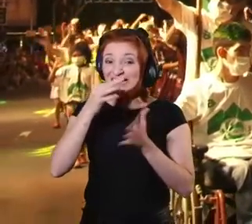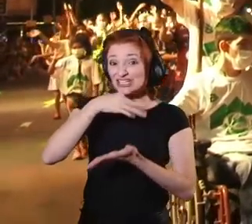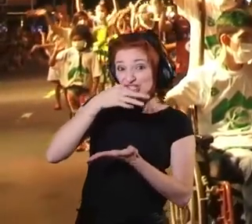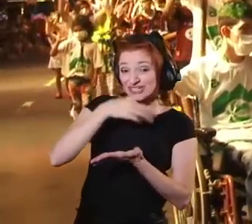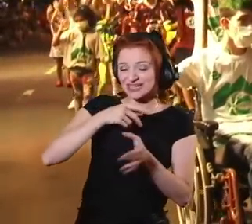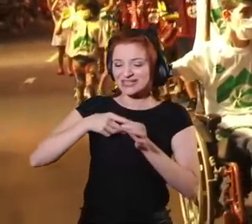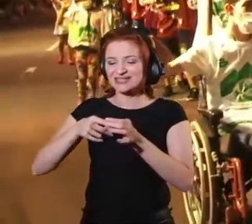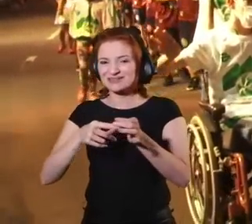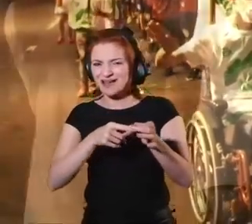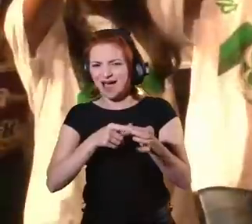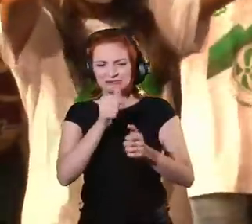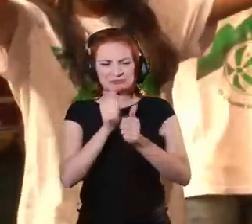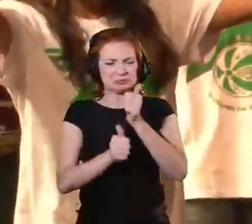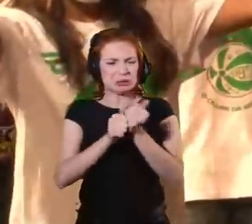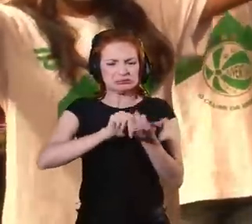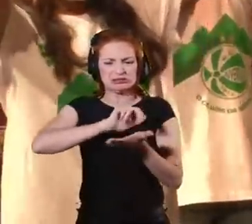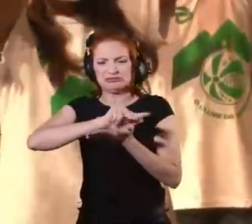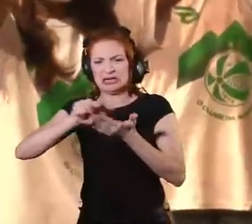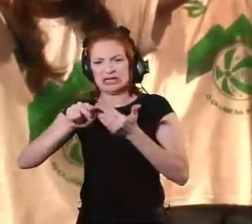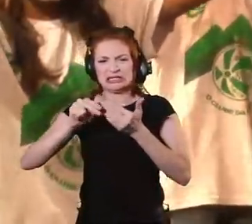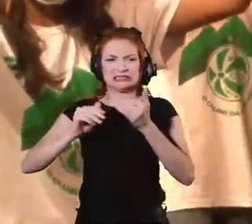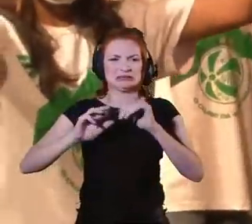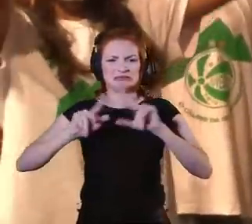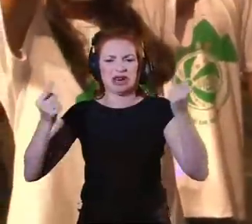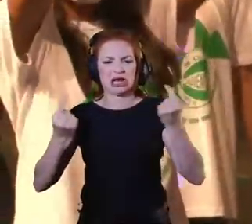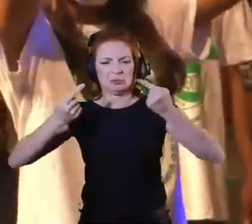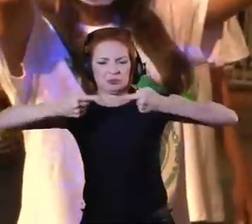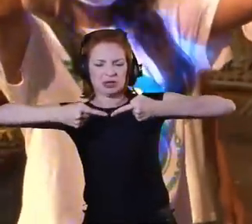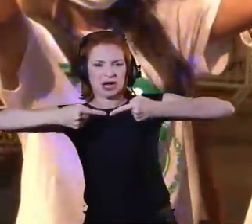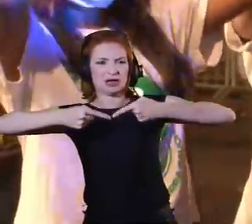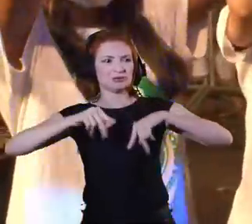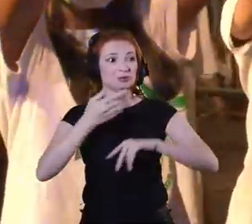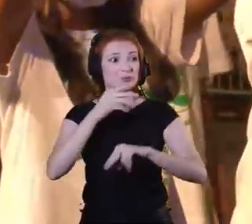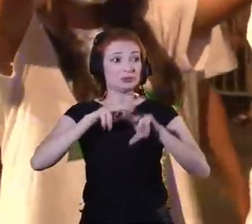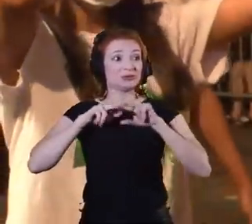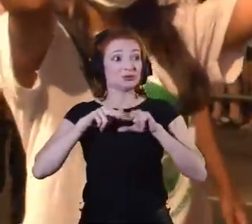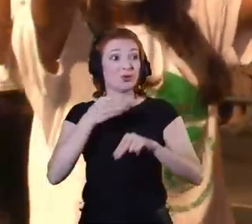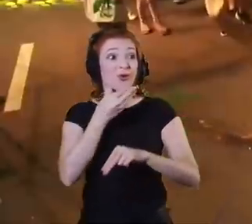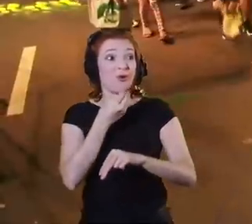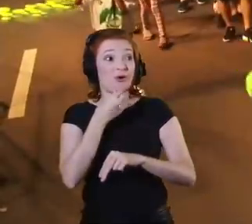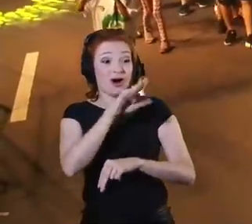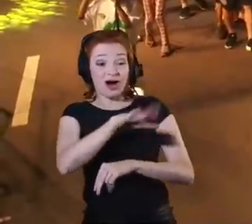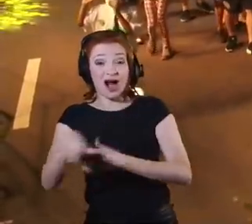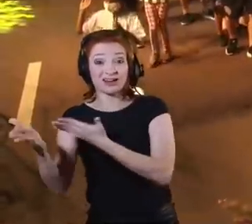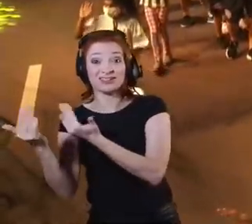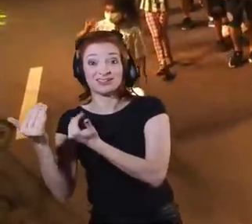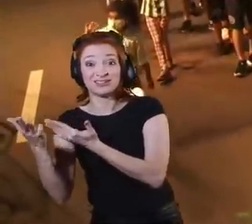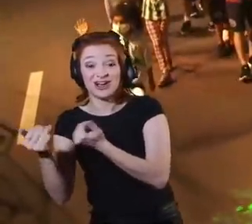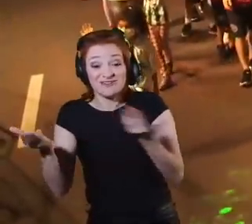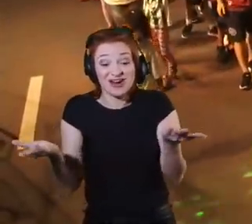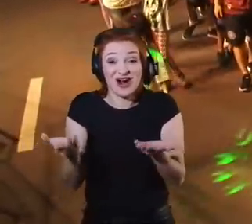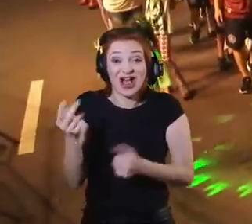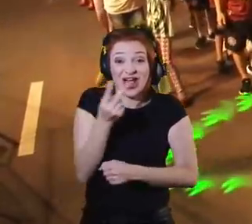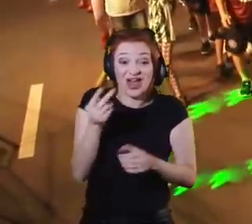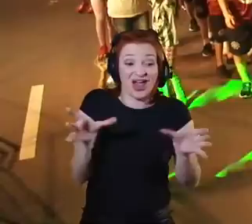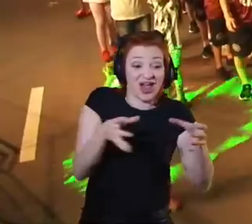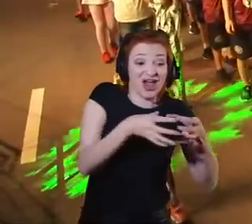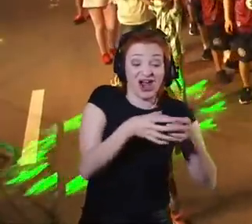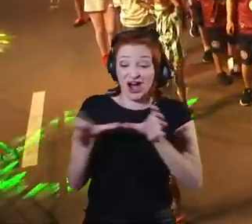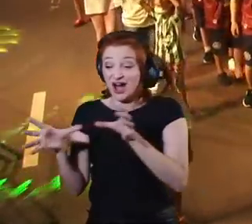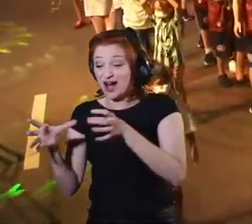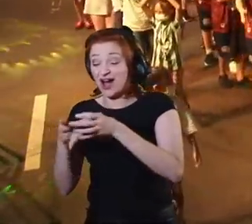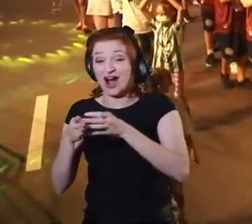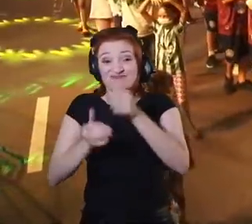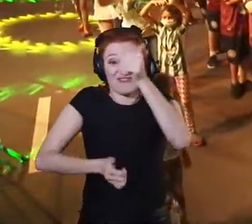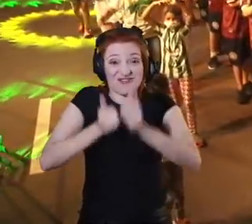futebol de diferentes séries e distinções. A meninada do Caxias, meninada do Juventude, parabéns, é isso aí.